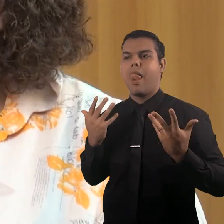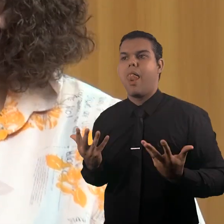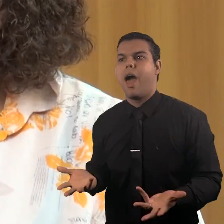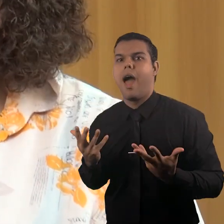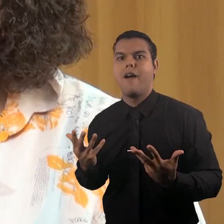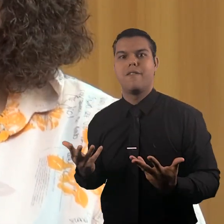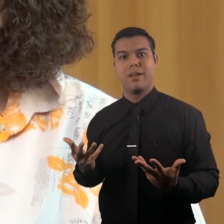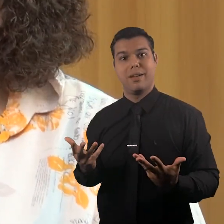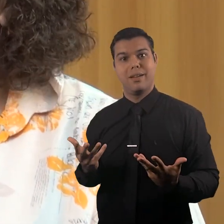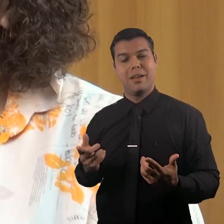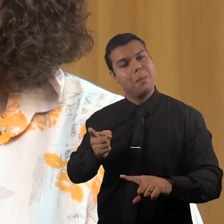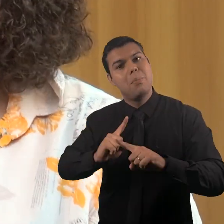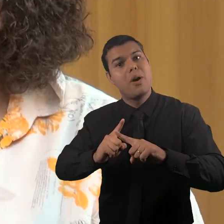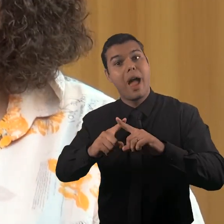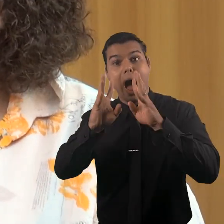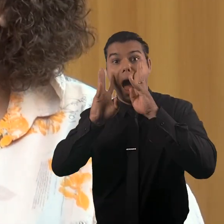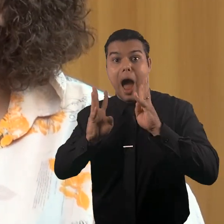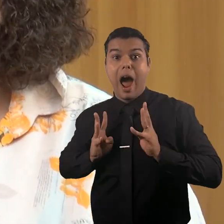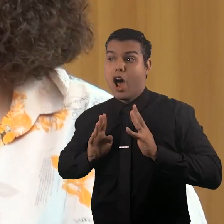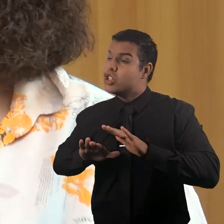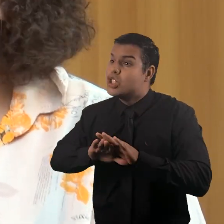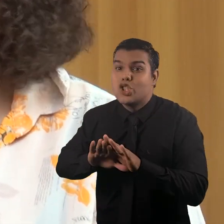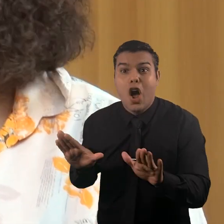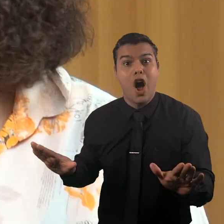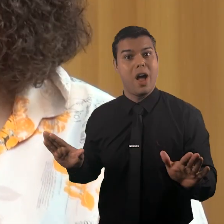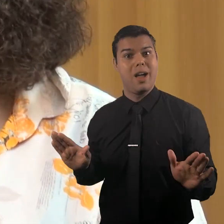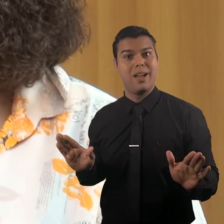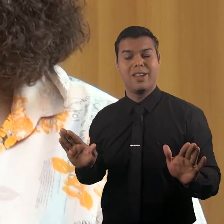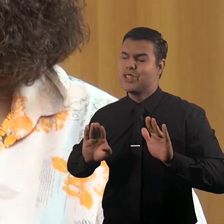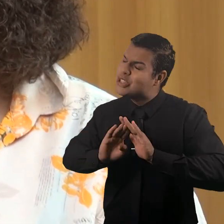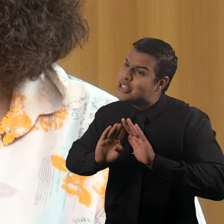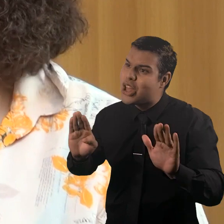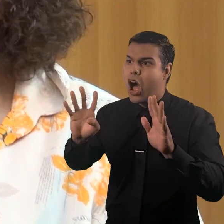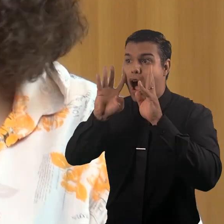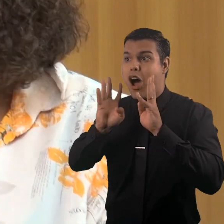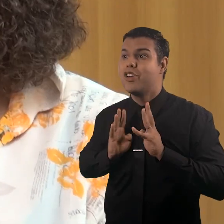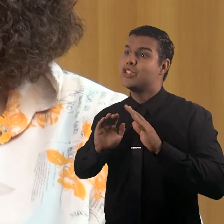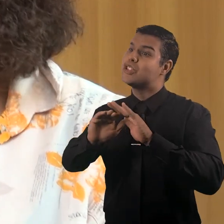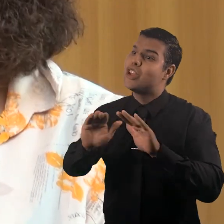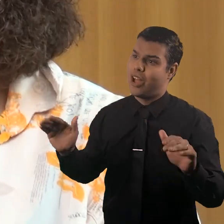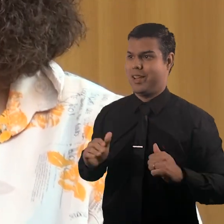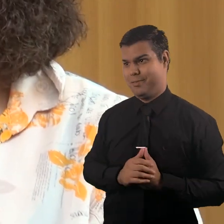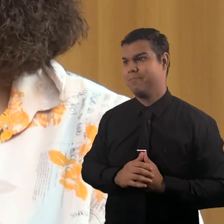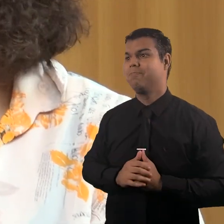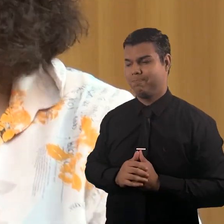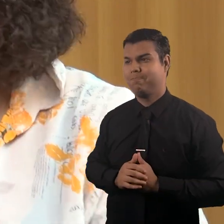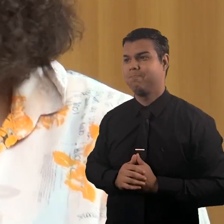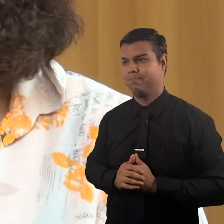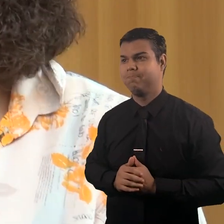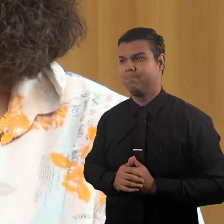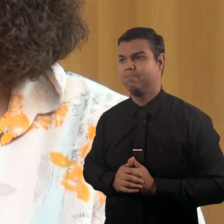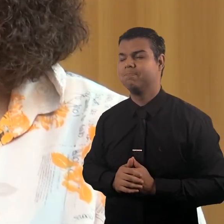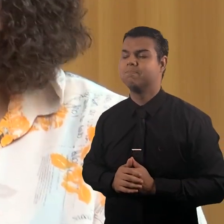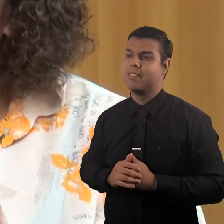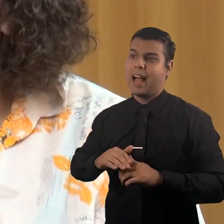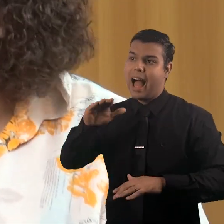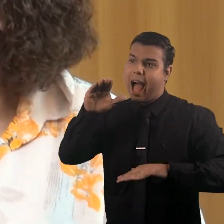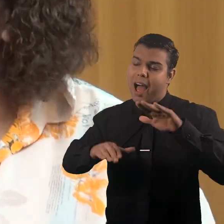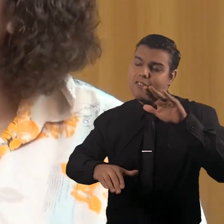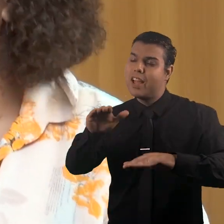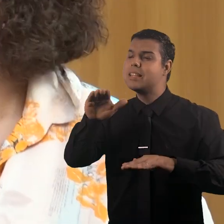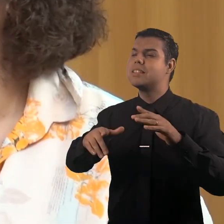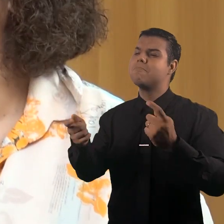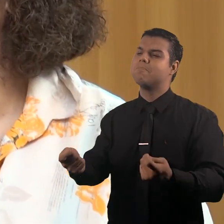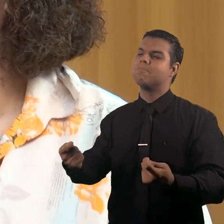proporcionar ali alguns momentos de esclarecimento ou que só vão te ouvir. Às vezes é só isso, mais nada, às vezes é